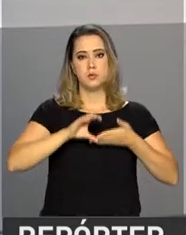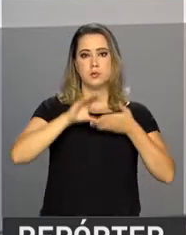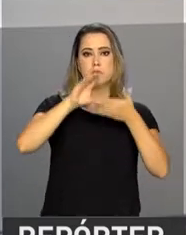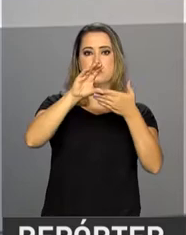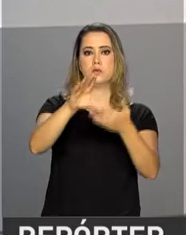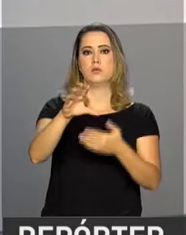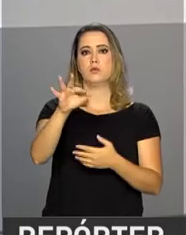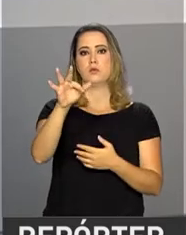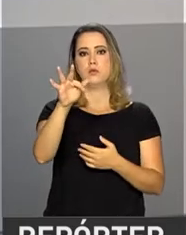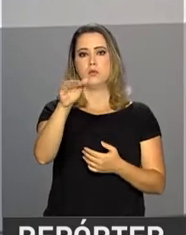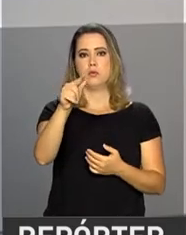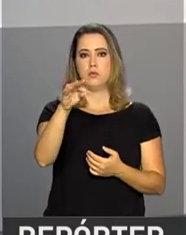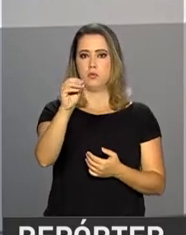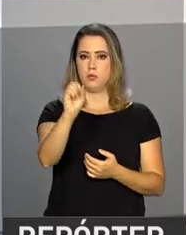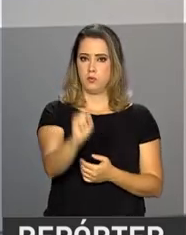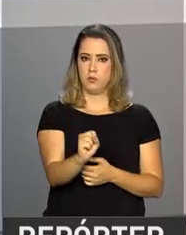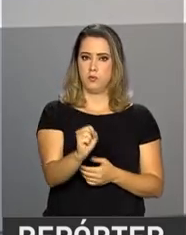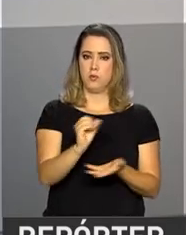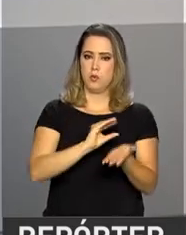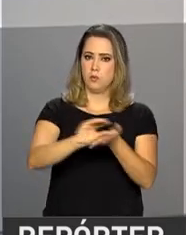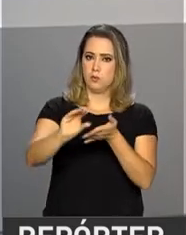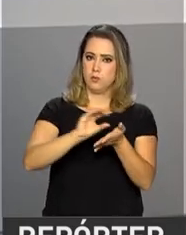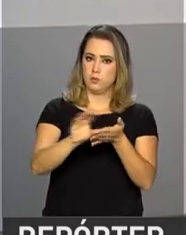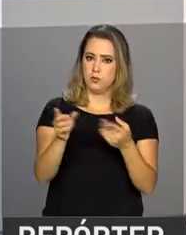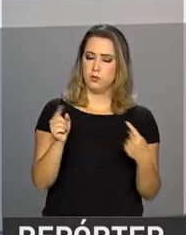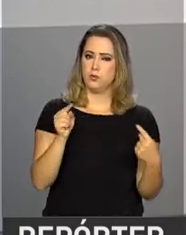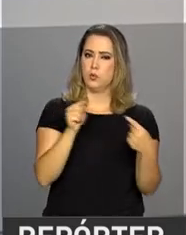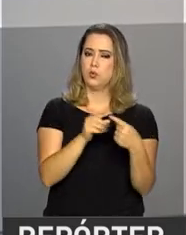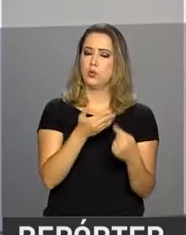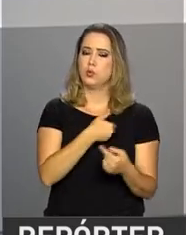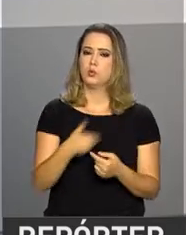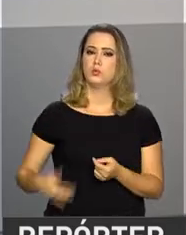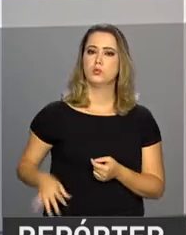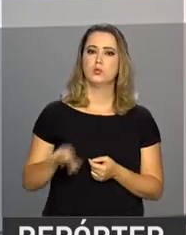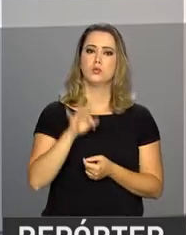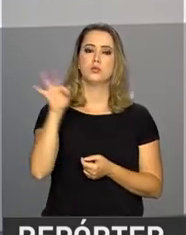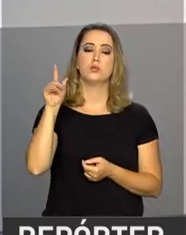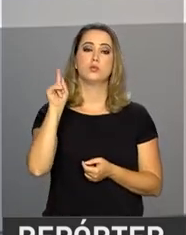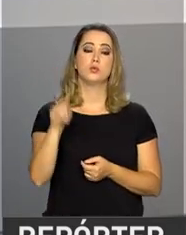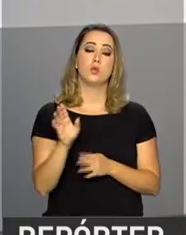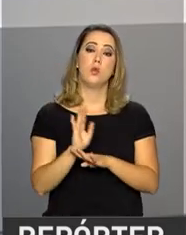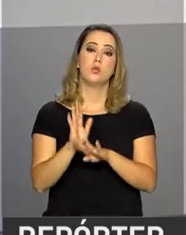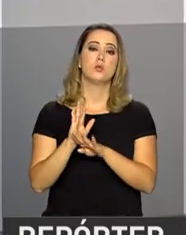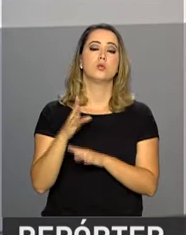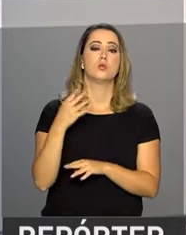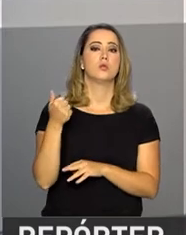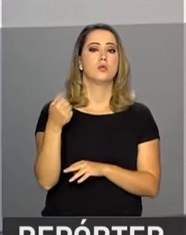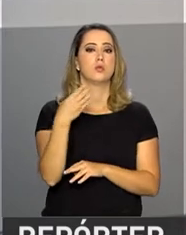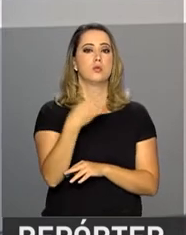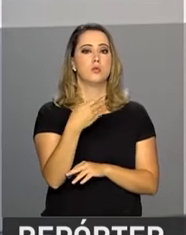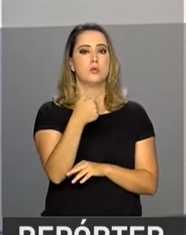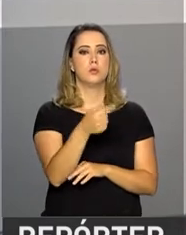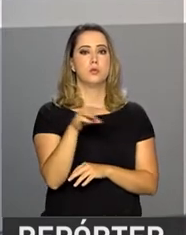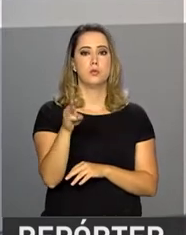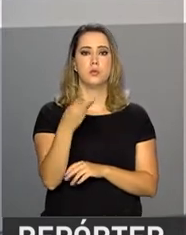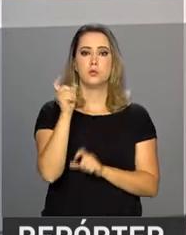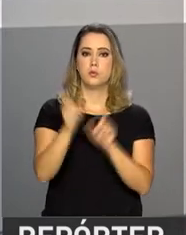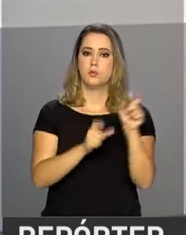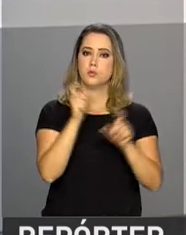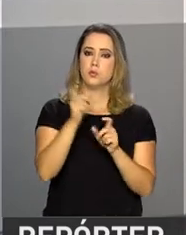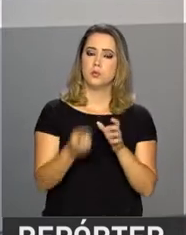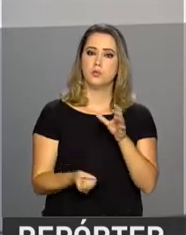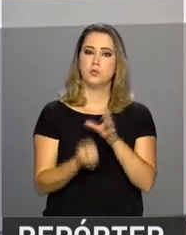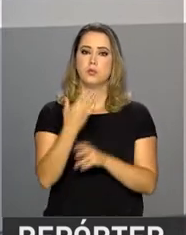pelo Conselho Curador do FGTS. Os recursos, de acordo com o governo federal, vão beneficiar até 147 milhões